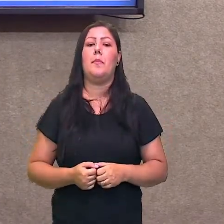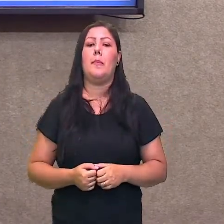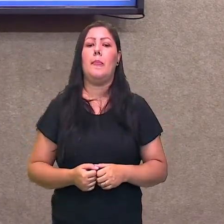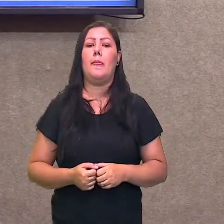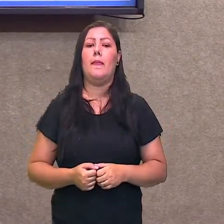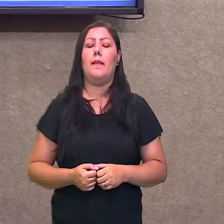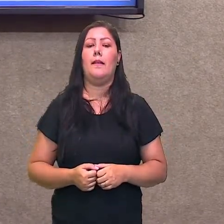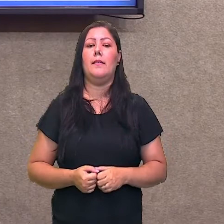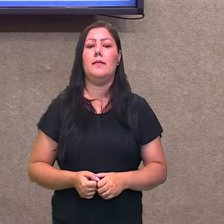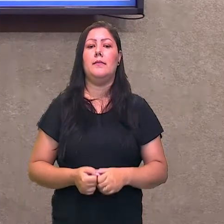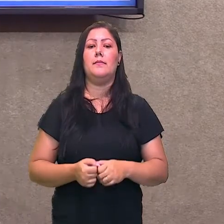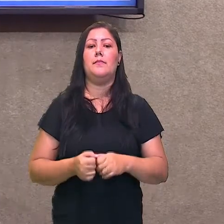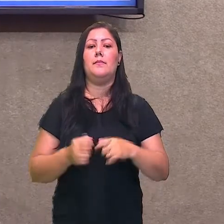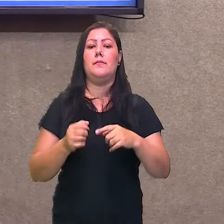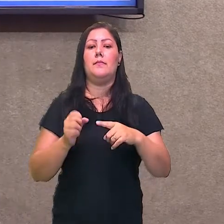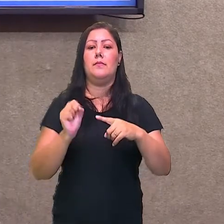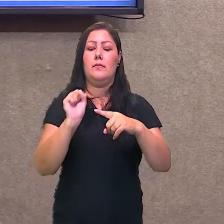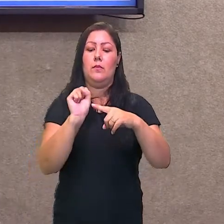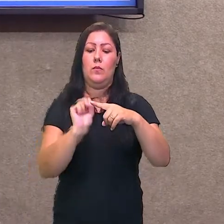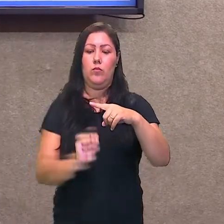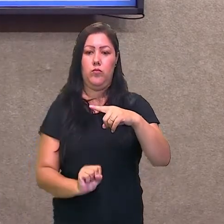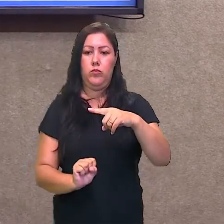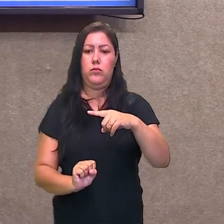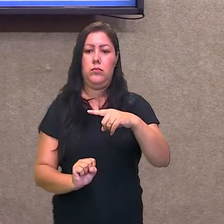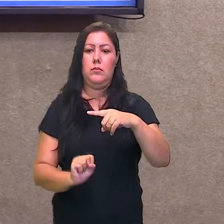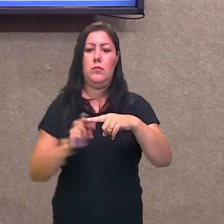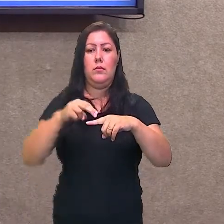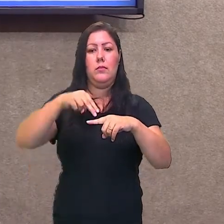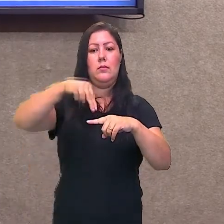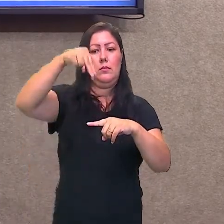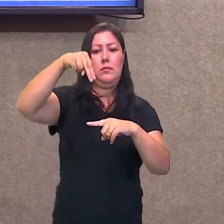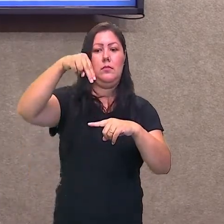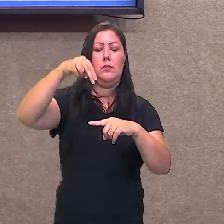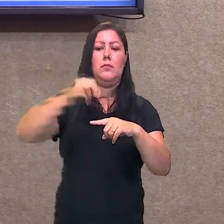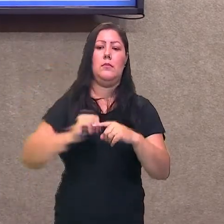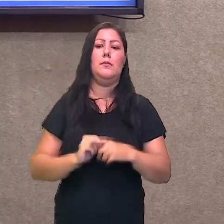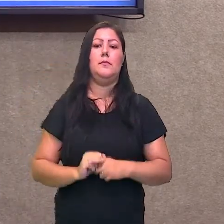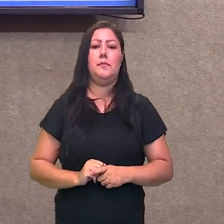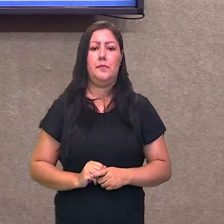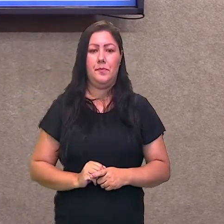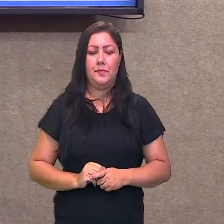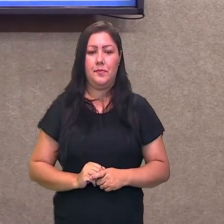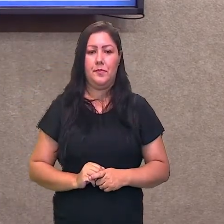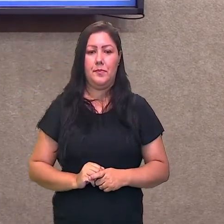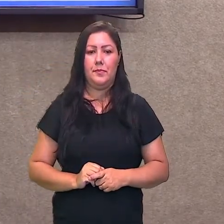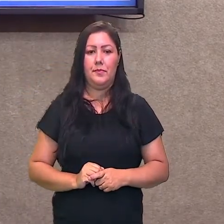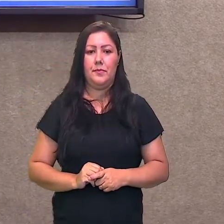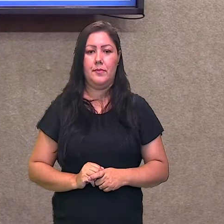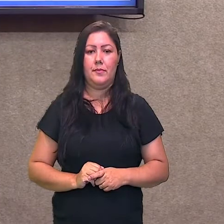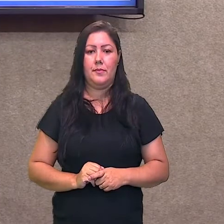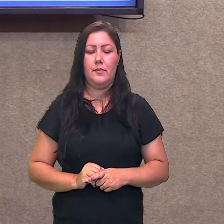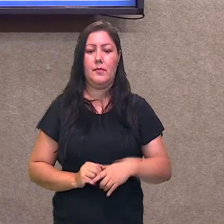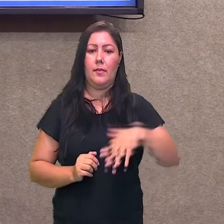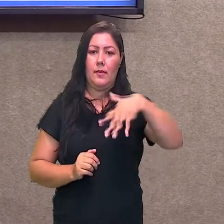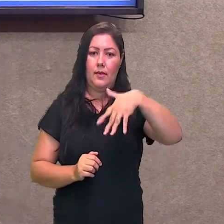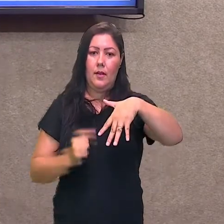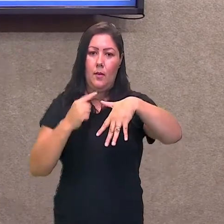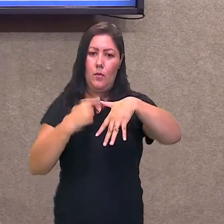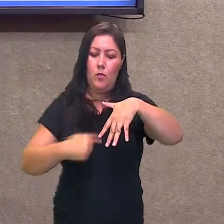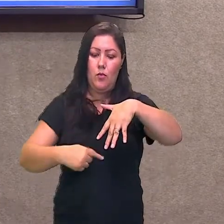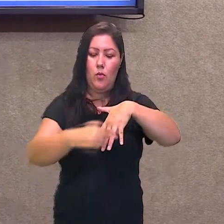hemisfério sul e no norte, sendo que a maior parte das terras